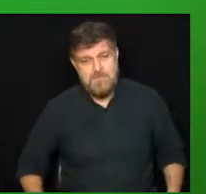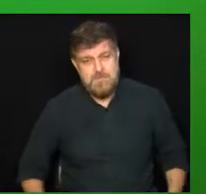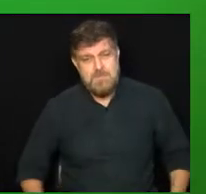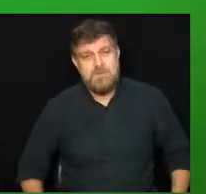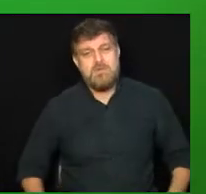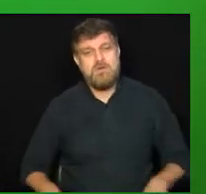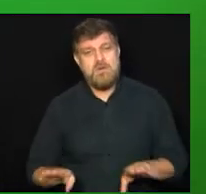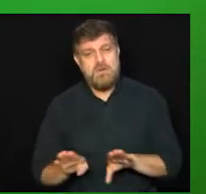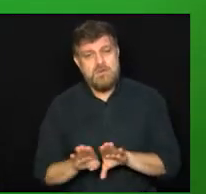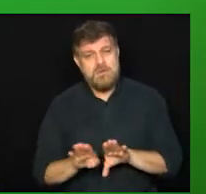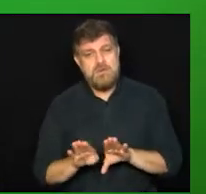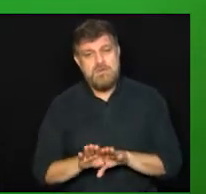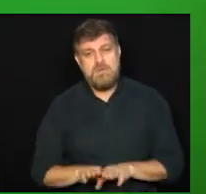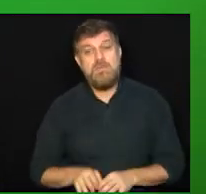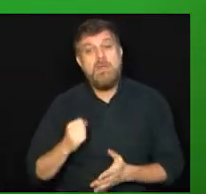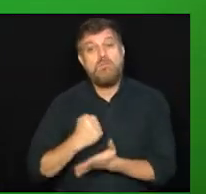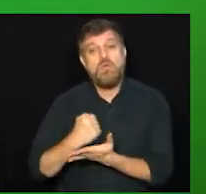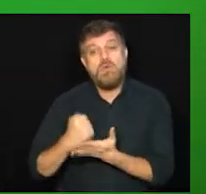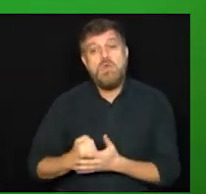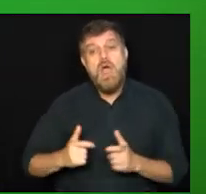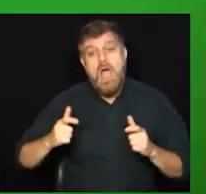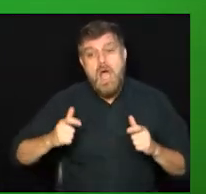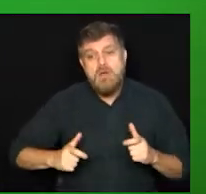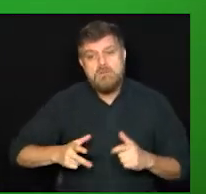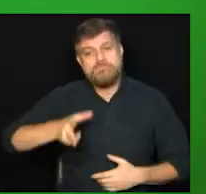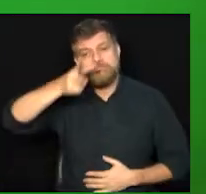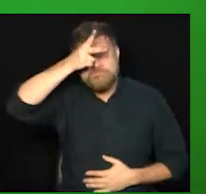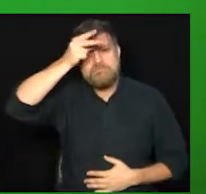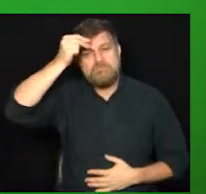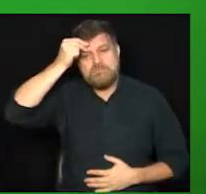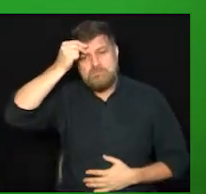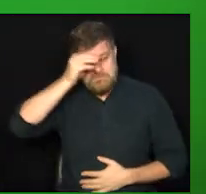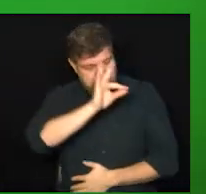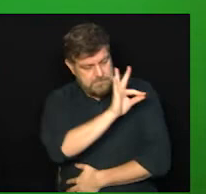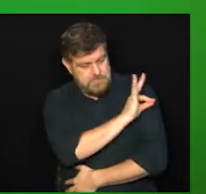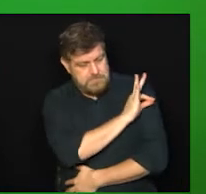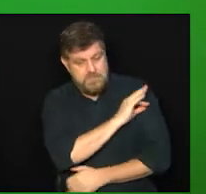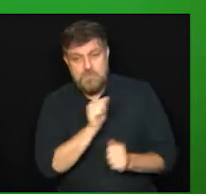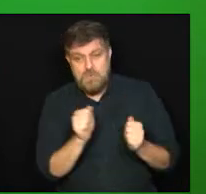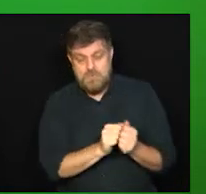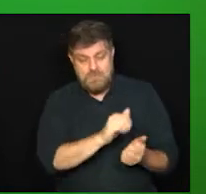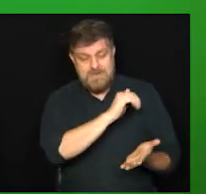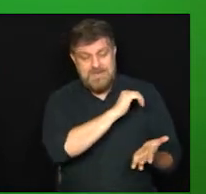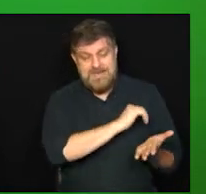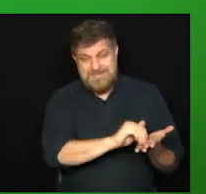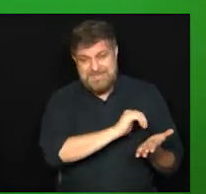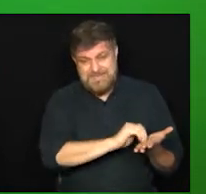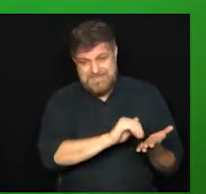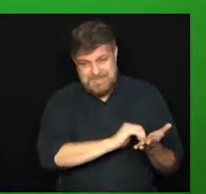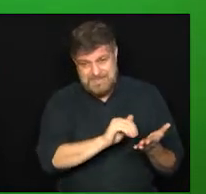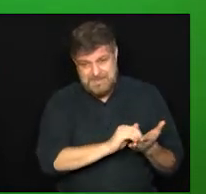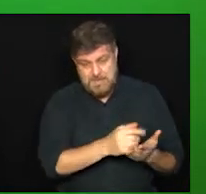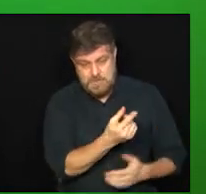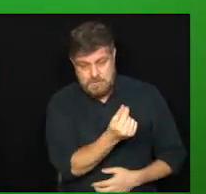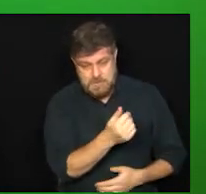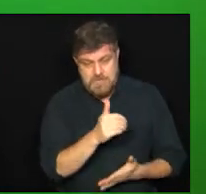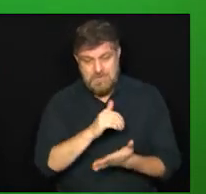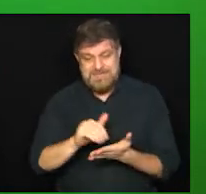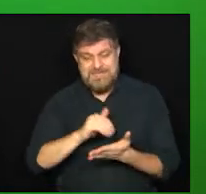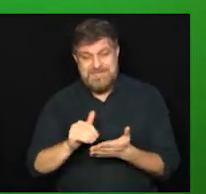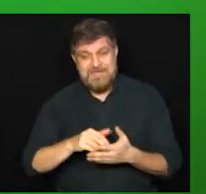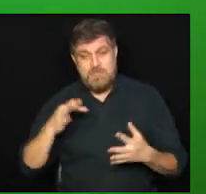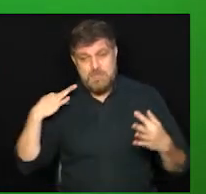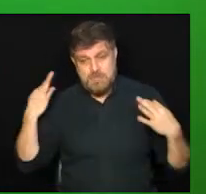também foi protocolado no Executivo, junto aos 2 secretários e ao gabinete do prefeito.